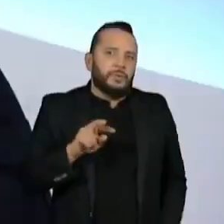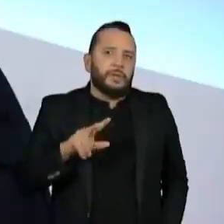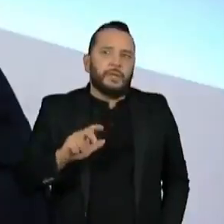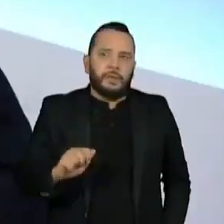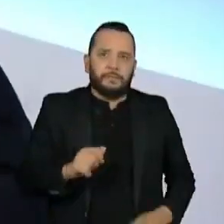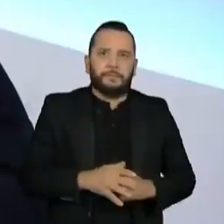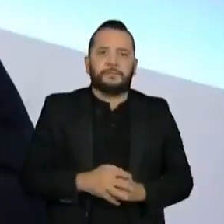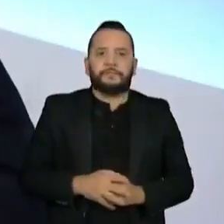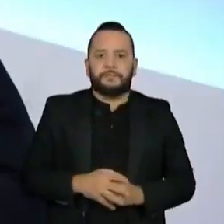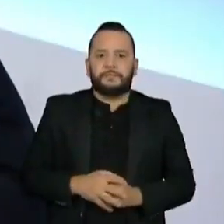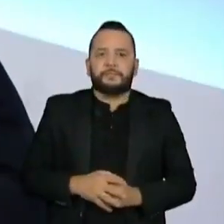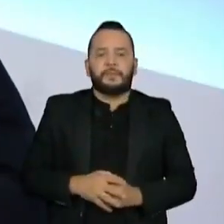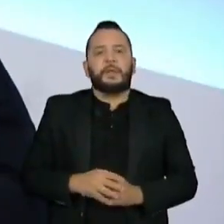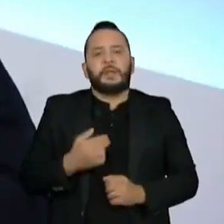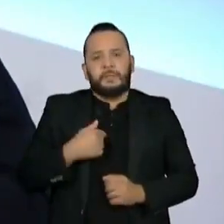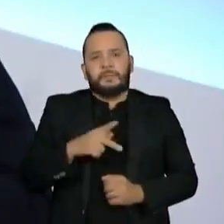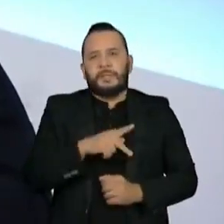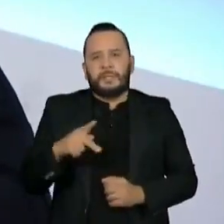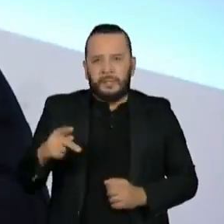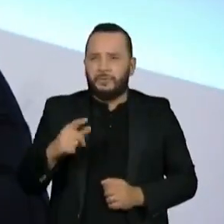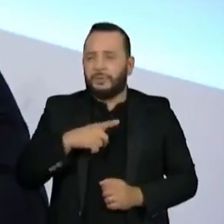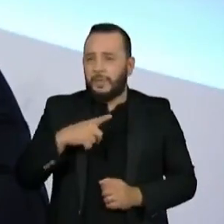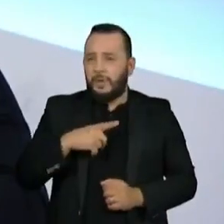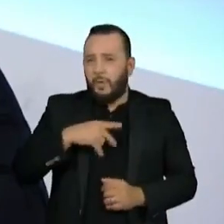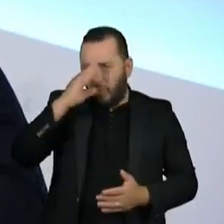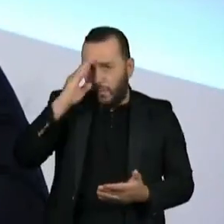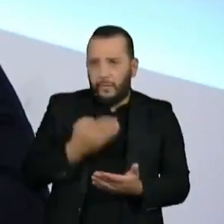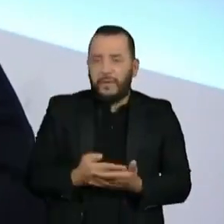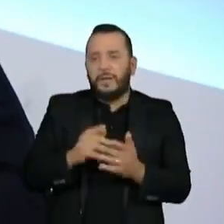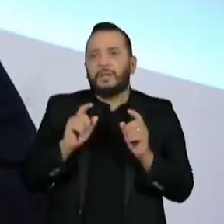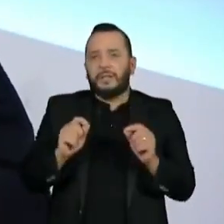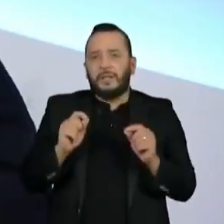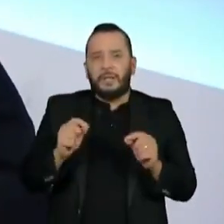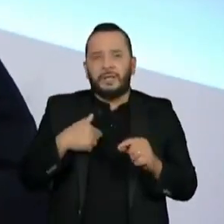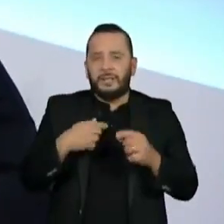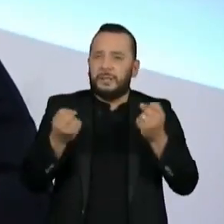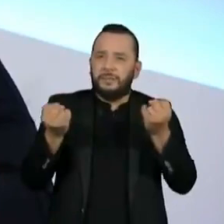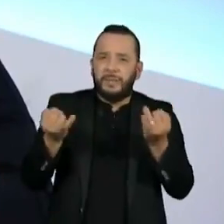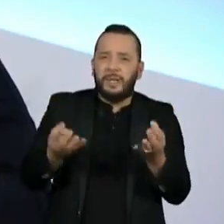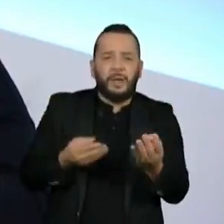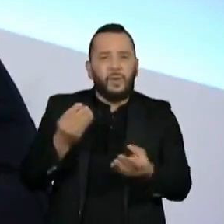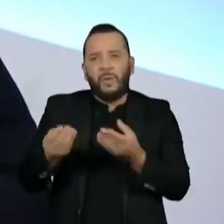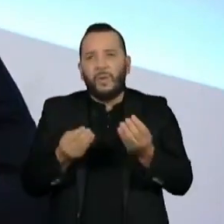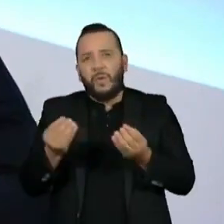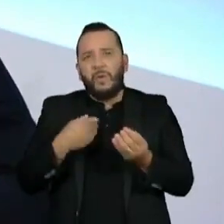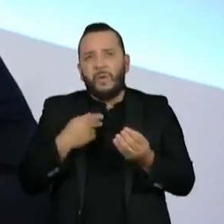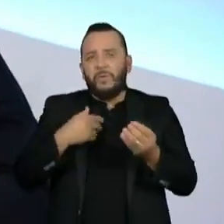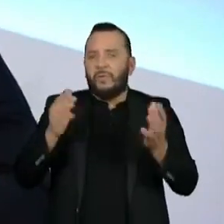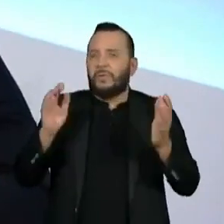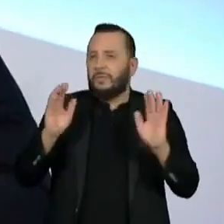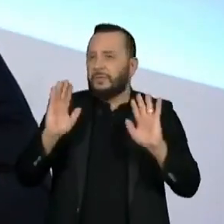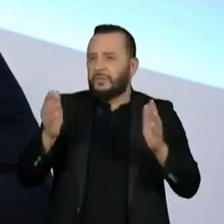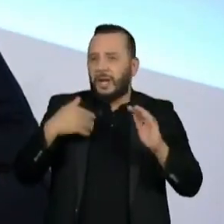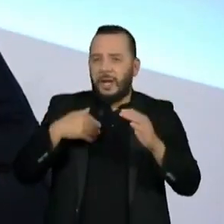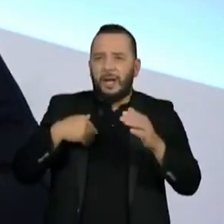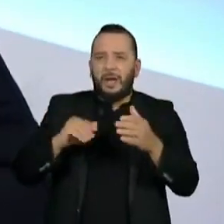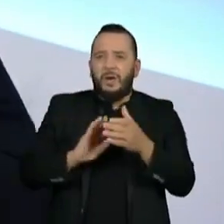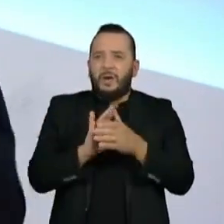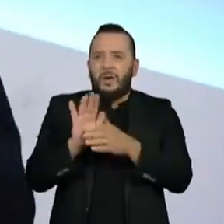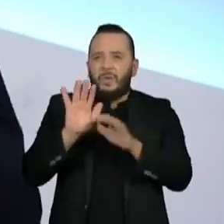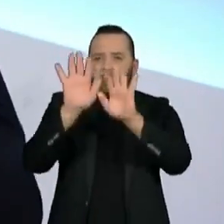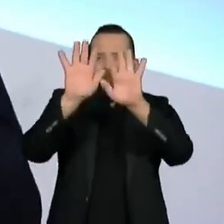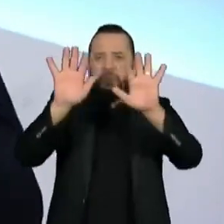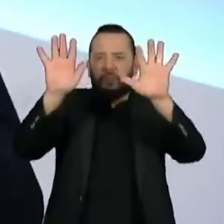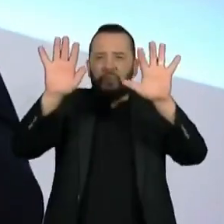Presidente Robinson, existe uma certa confiança quando se fala em lidar com as emissões de mudanças, emissões de gás de efeito